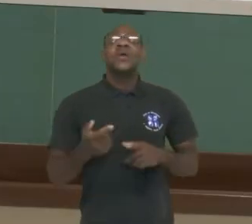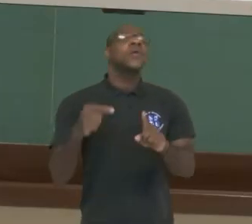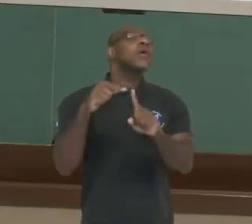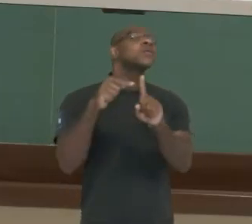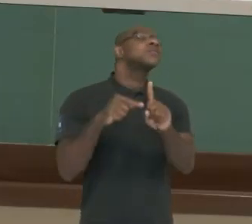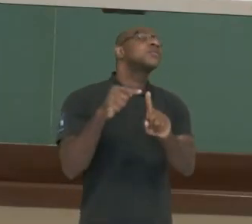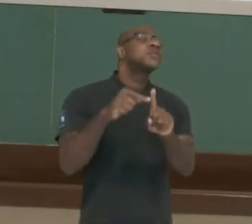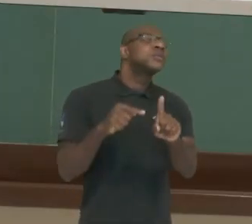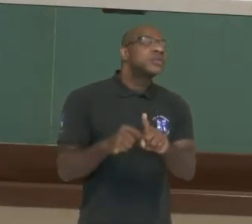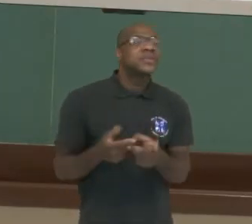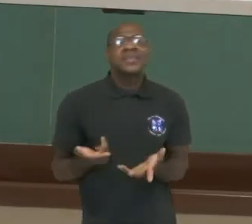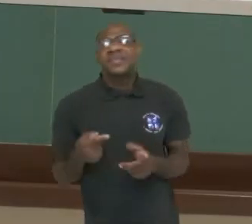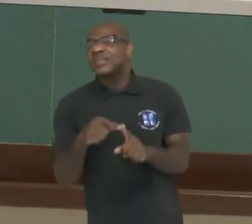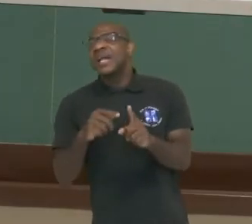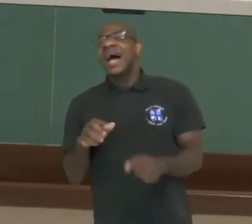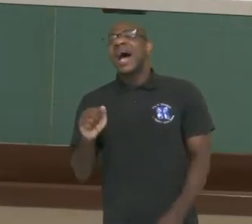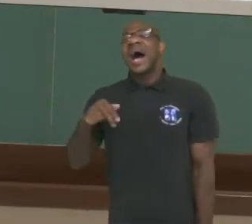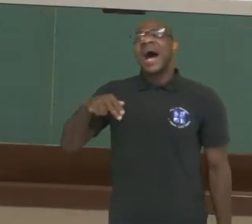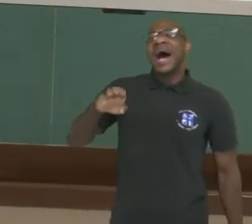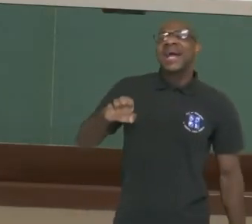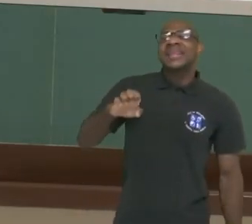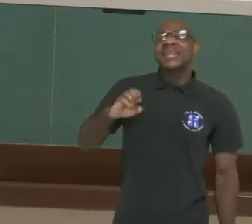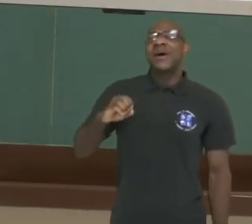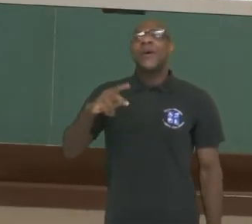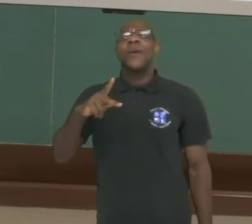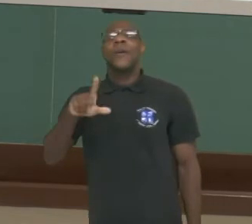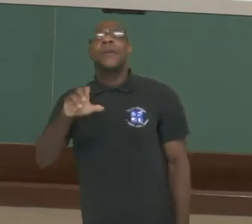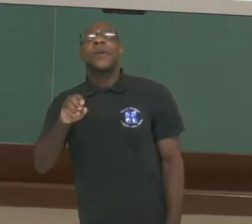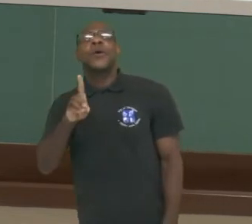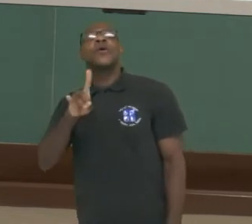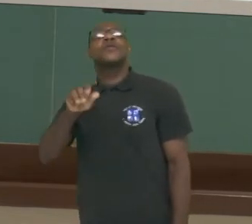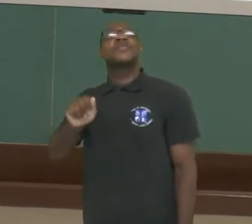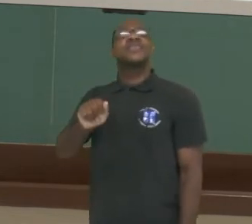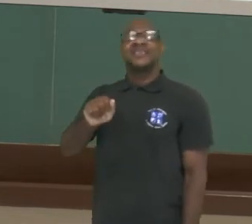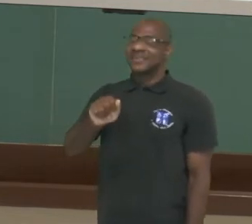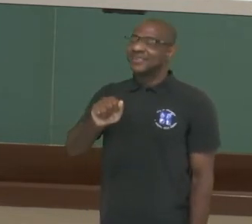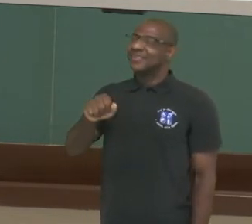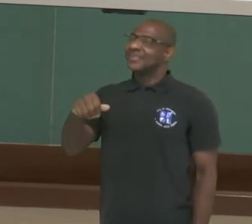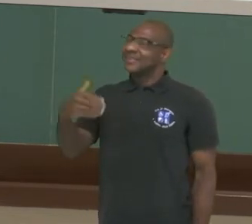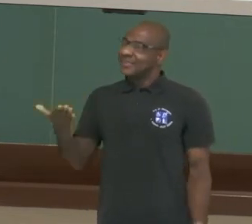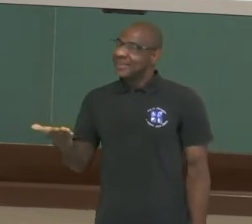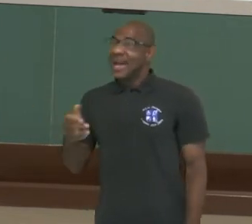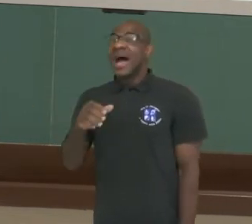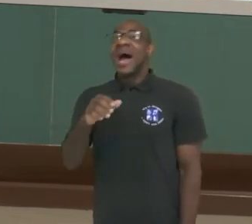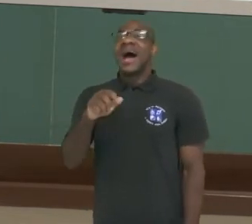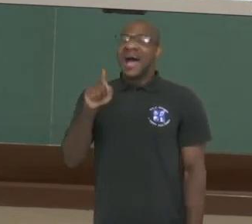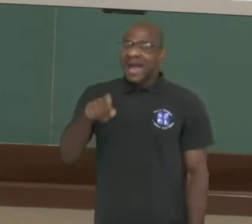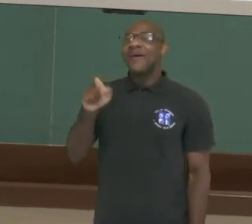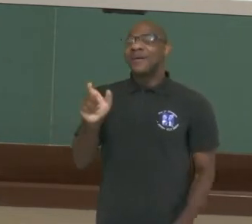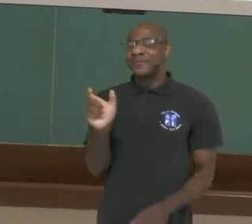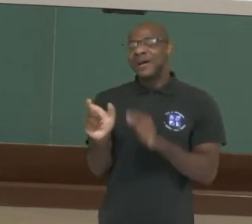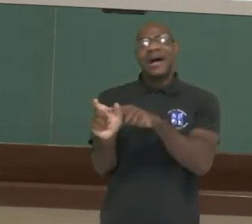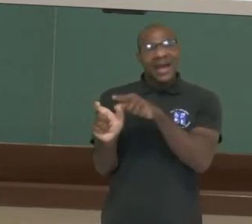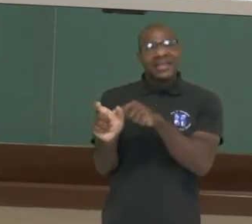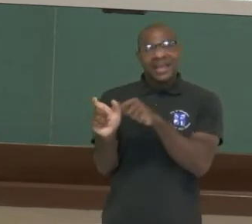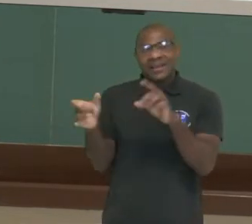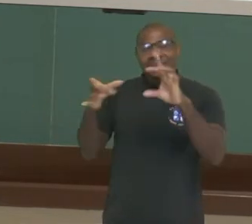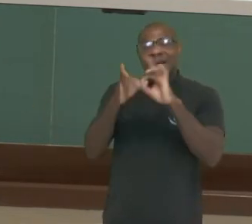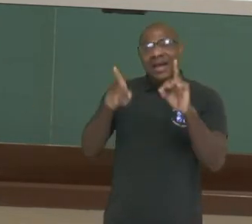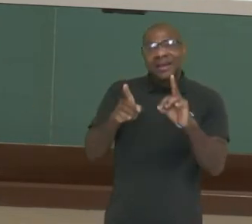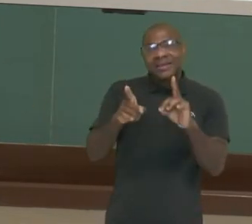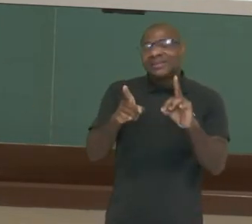de aneuploidia desta síndrome. E a professora explicou para vocês que a aneuploidia está relacionada com o